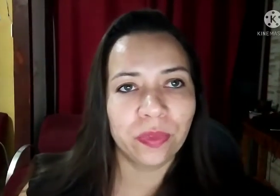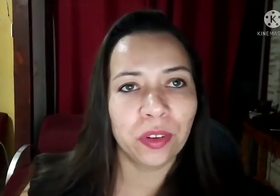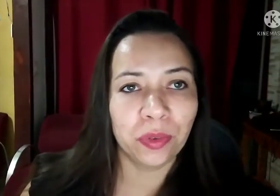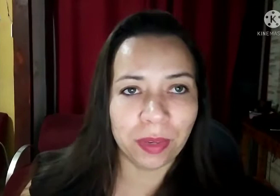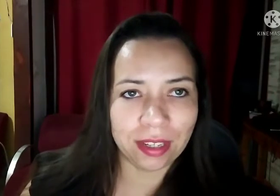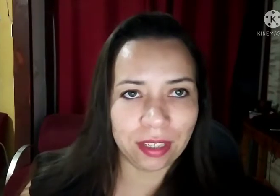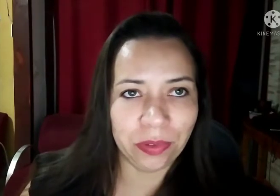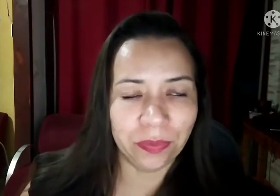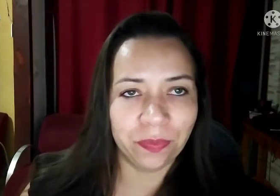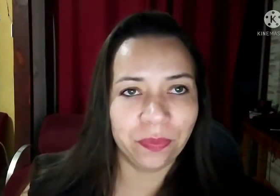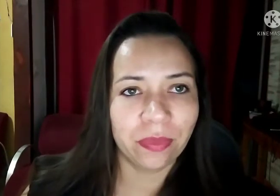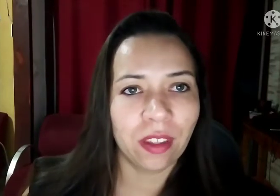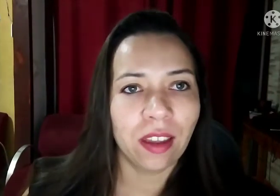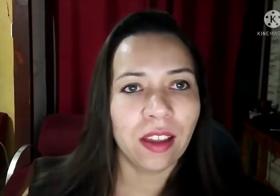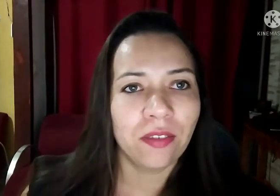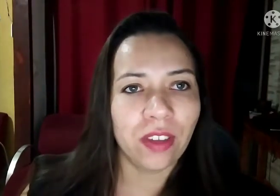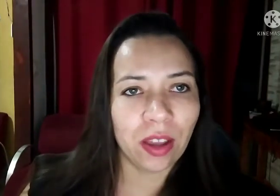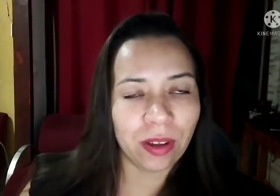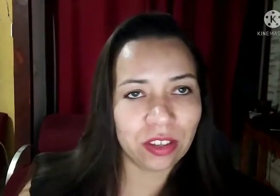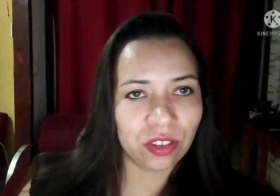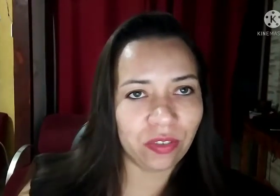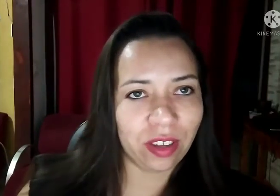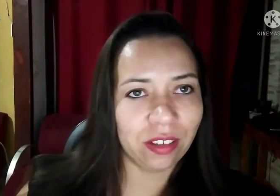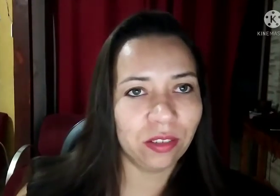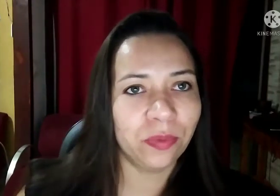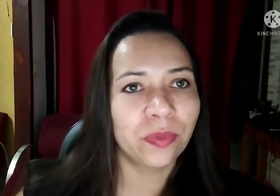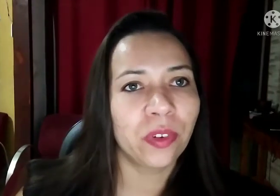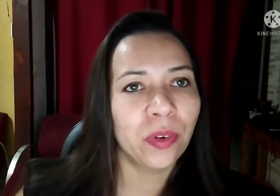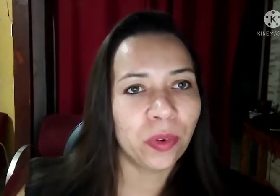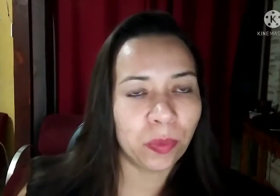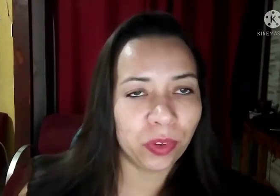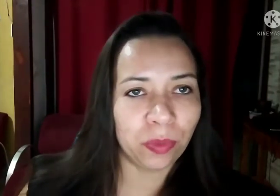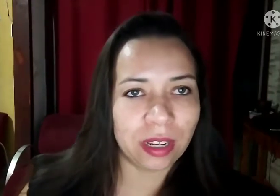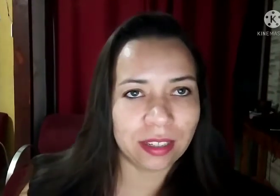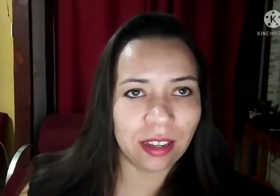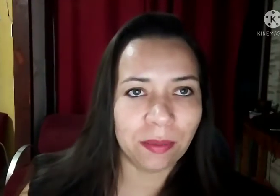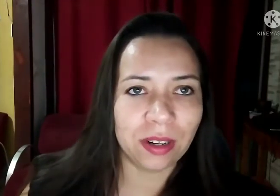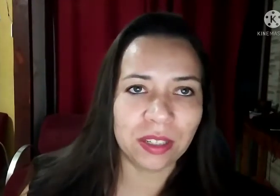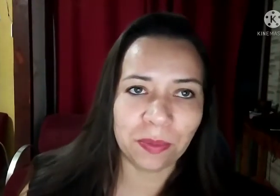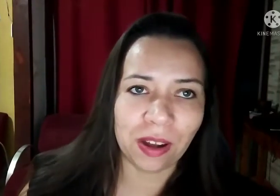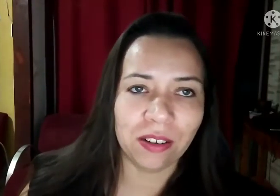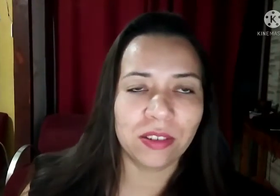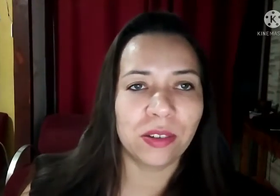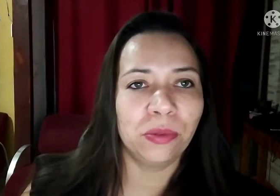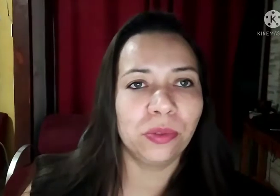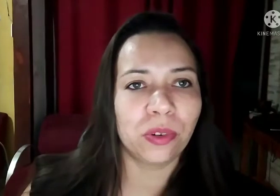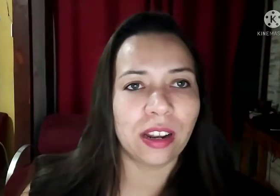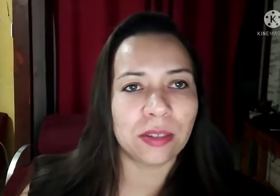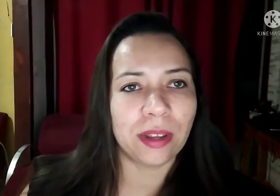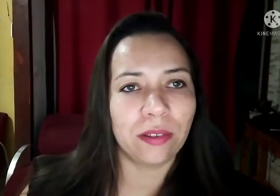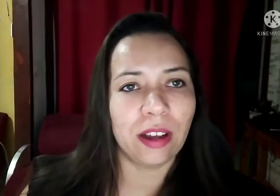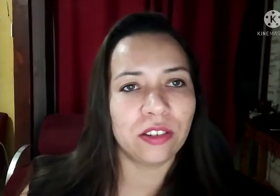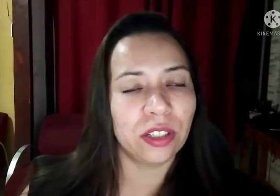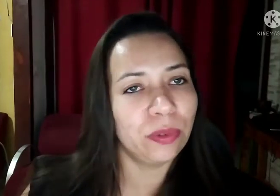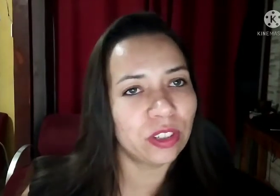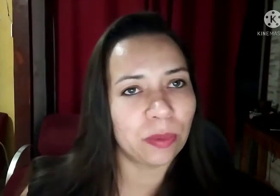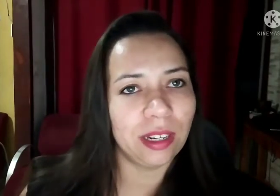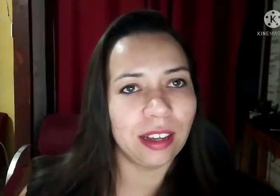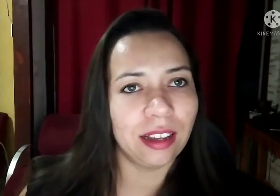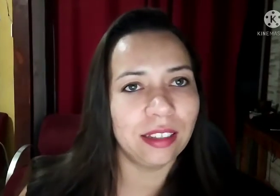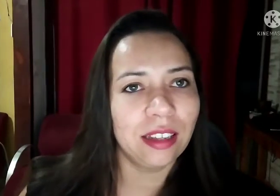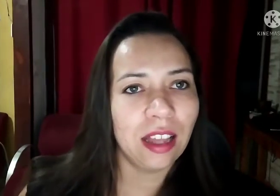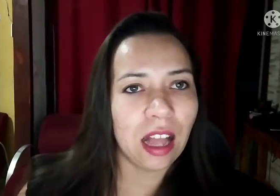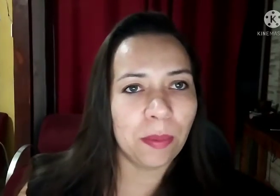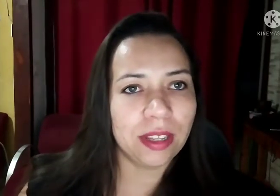Sul, no Brasil. Venho a este evento com muito prazer participar do 2º Congresso Paraguai de